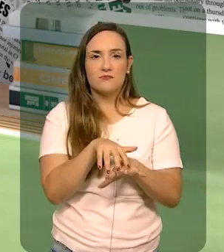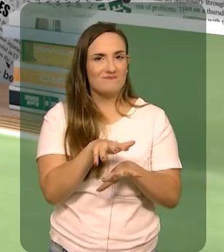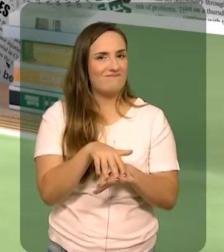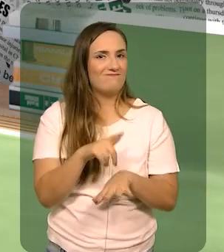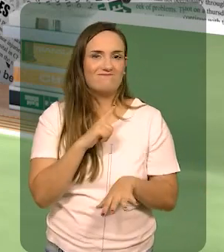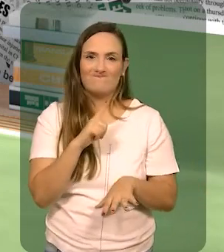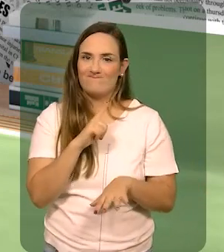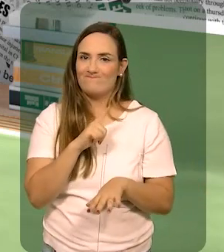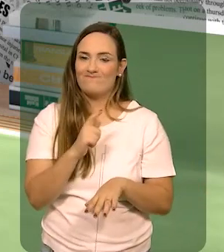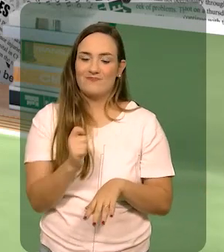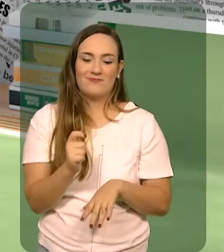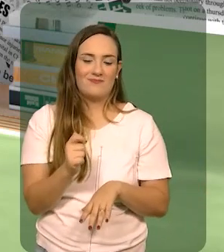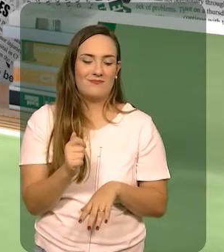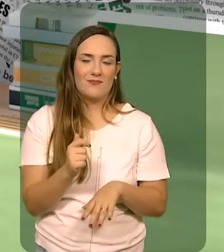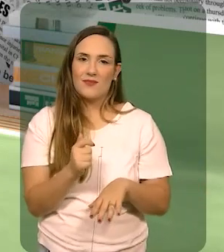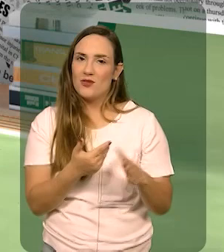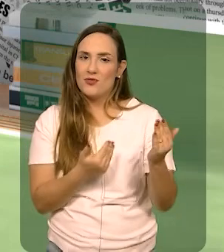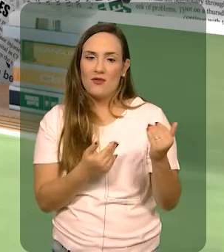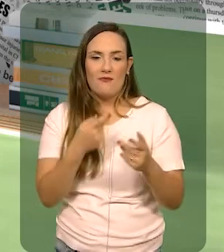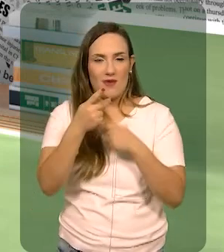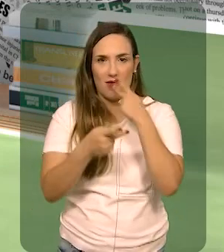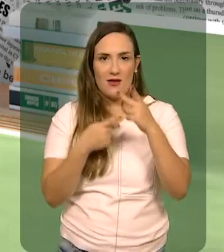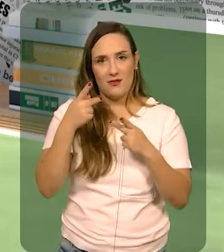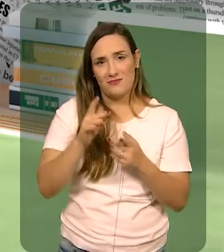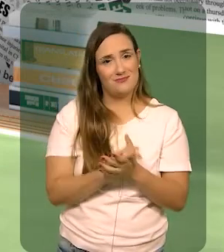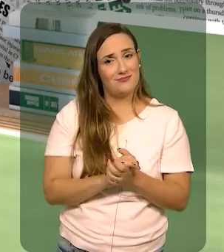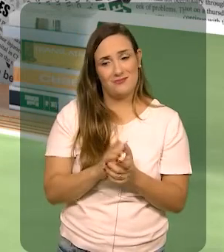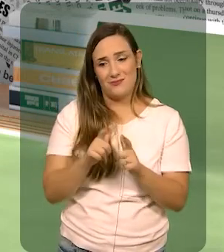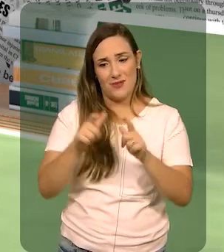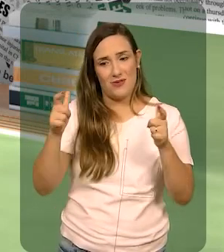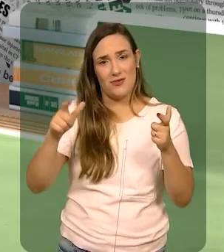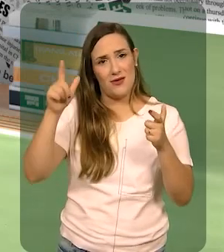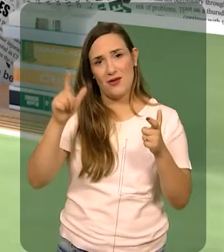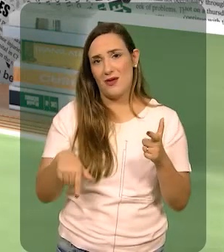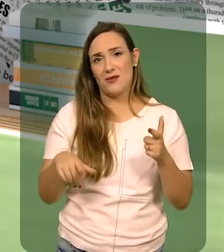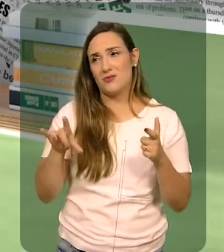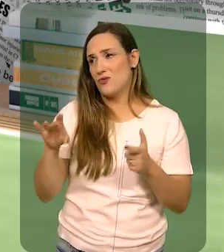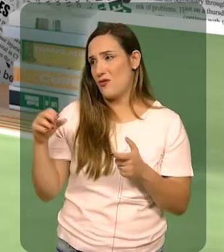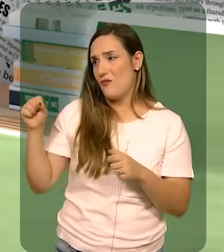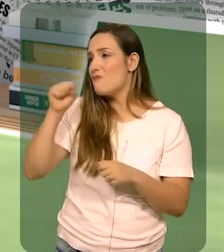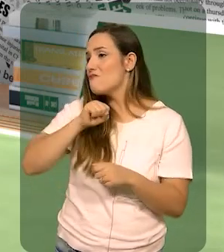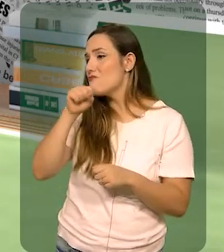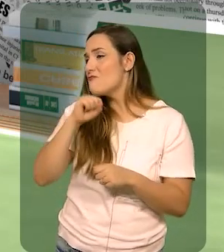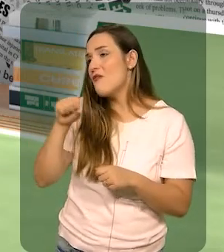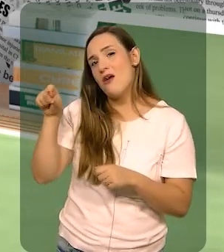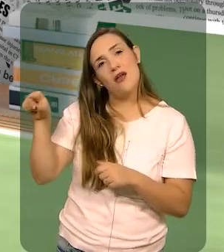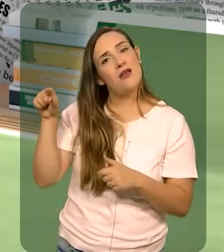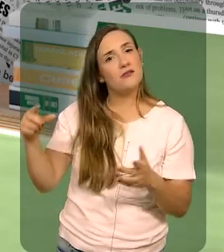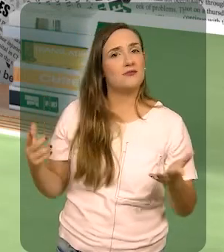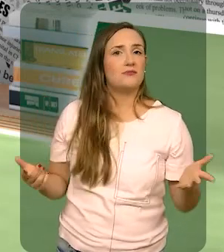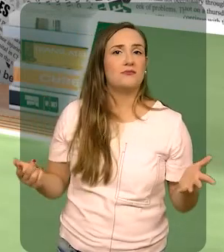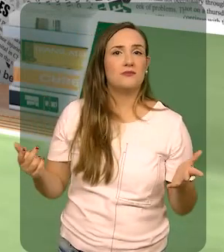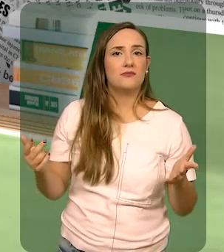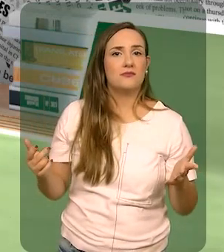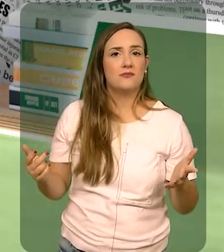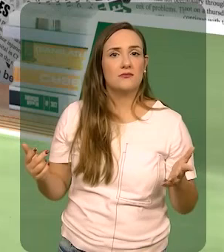entre Cideolândia, são poucos os que falam, são poucos os jovens que falam. A maioria, quem fala, é somente os anciões.